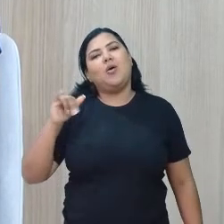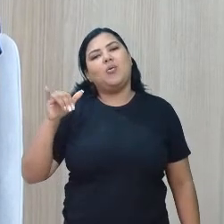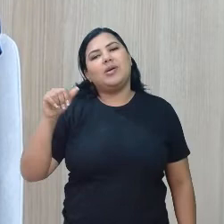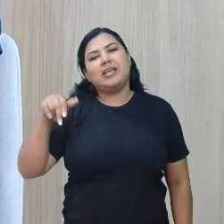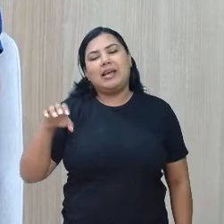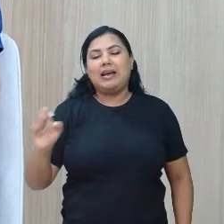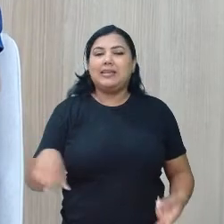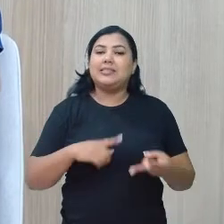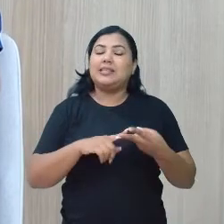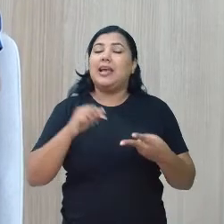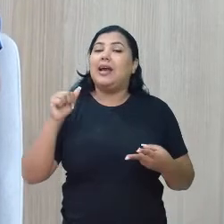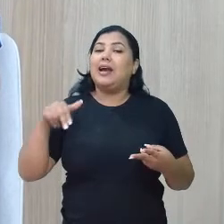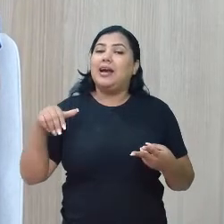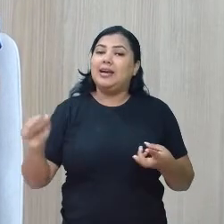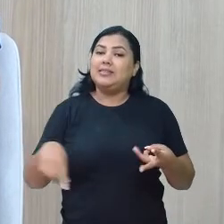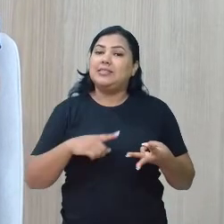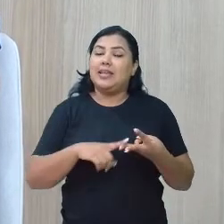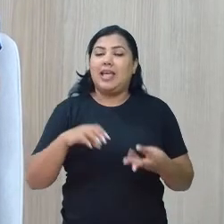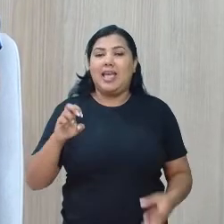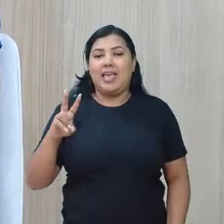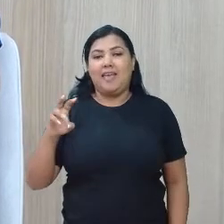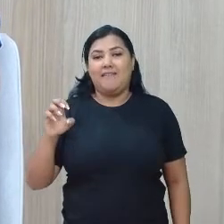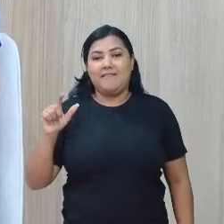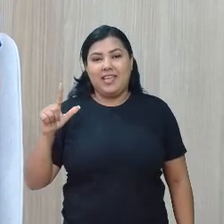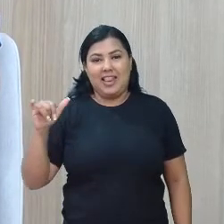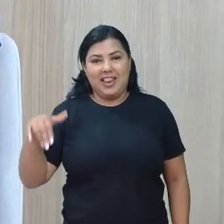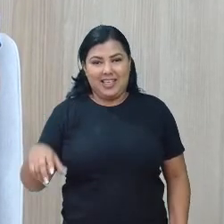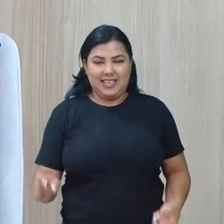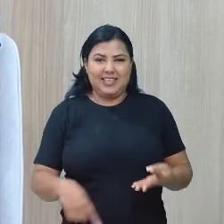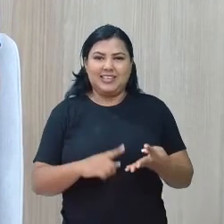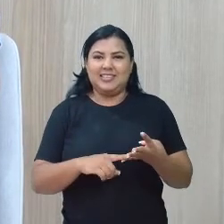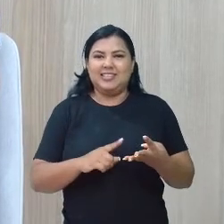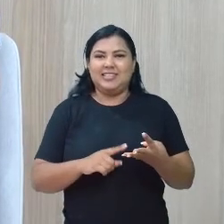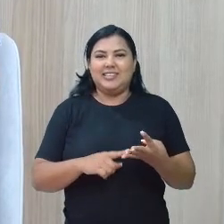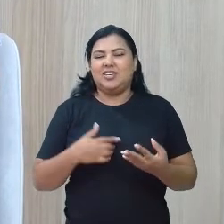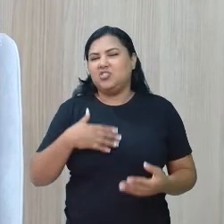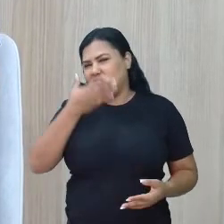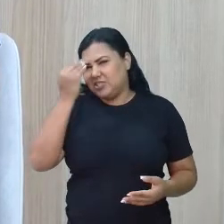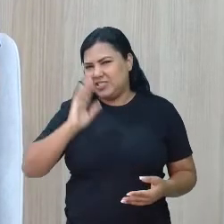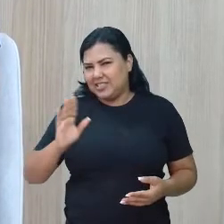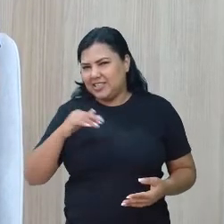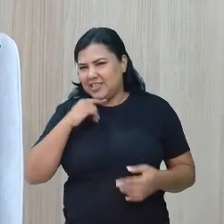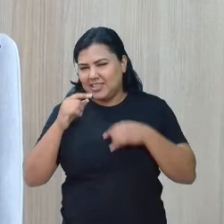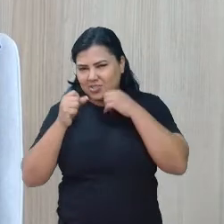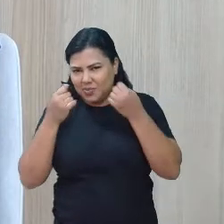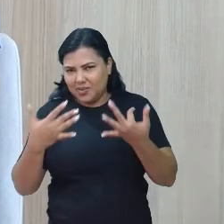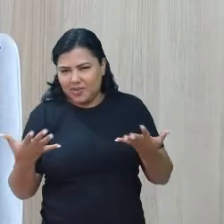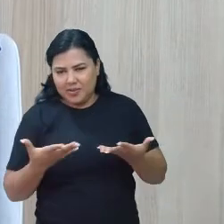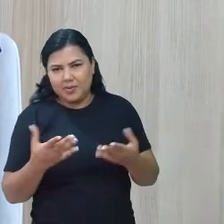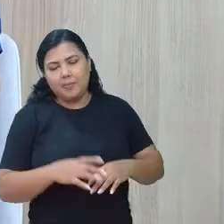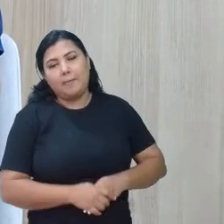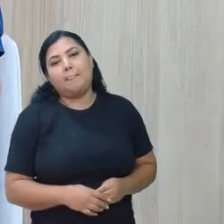temos Ana, temos Evelyn, acho que não esqueci de ninguém, pelo menos que se pronunciou até agora. Eu perguntei às